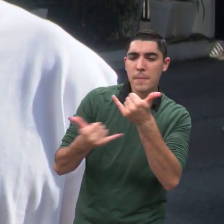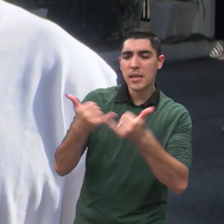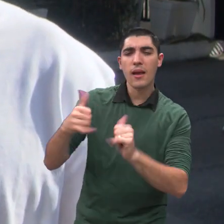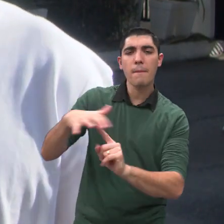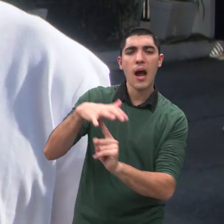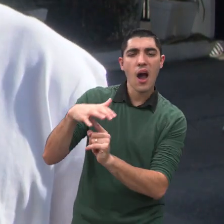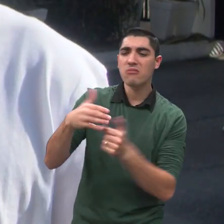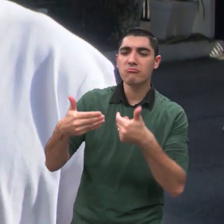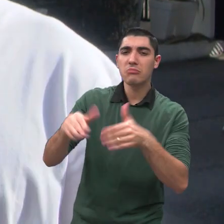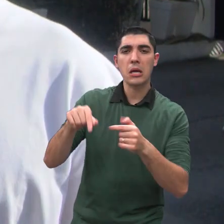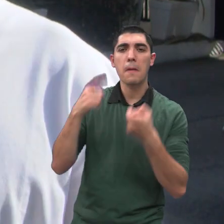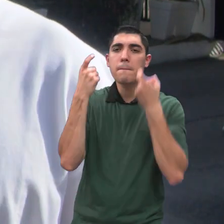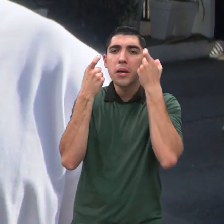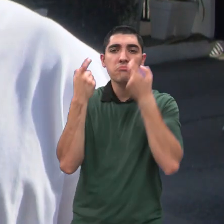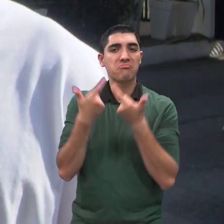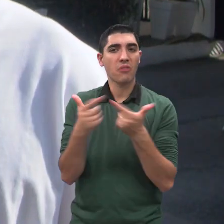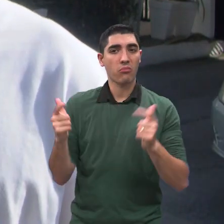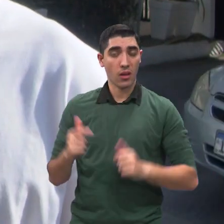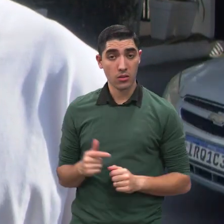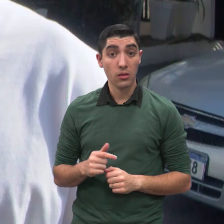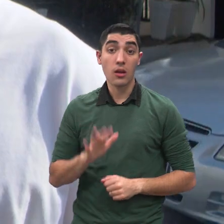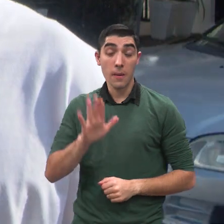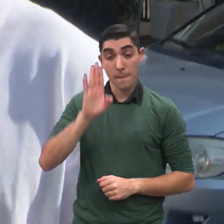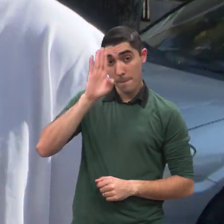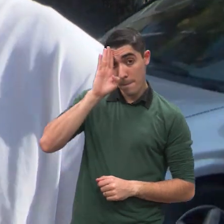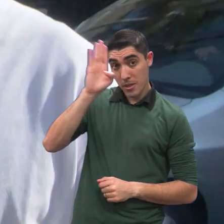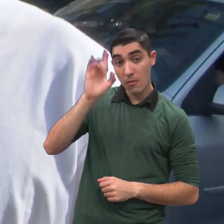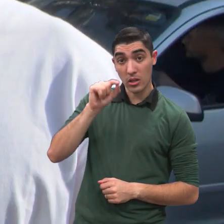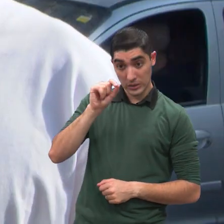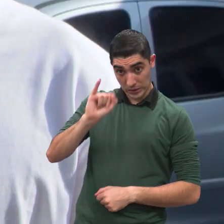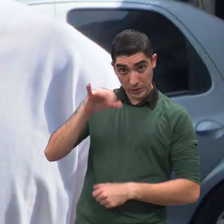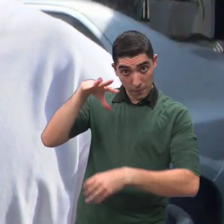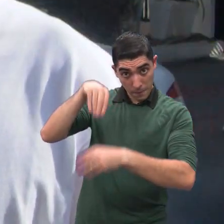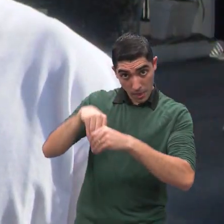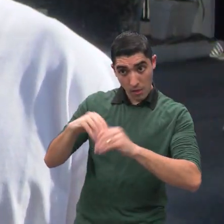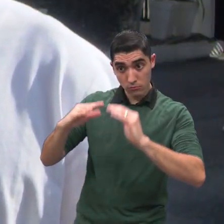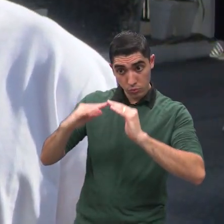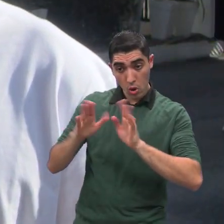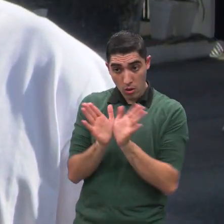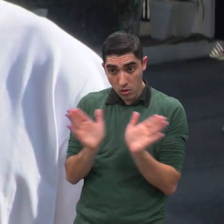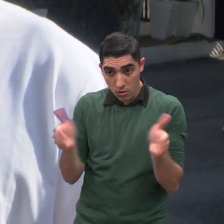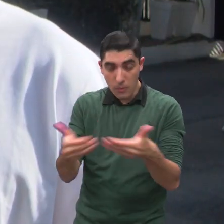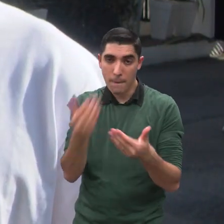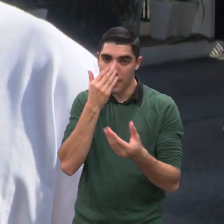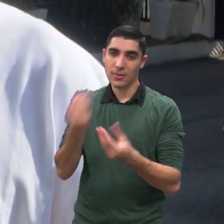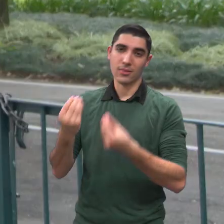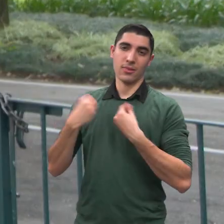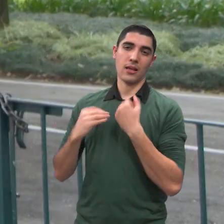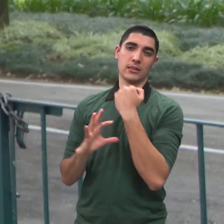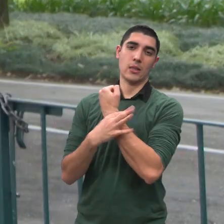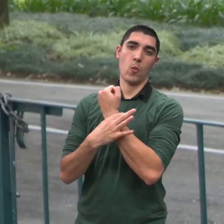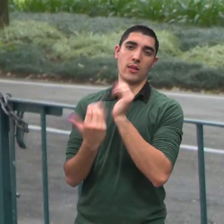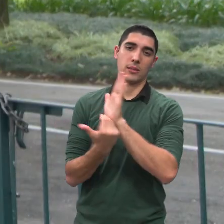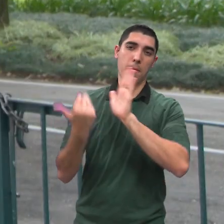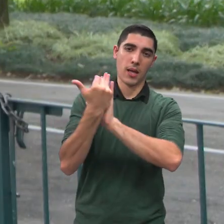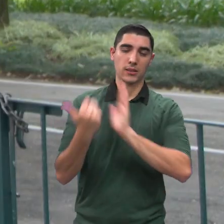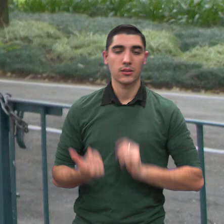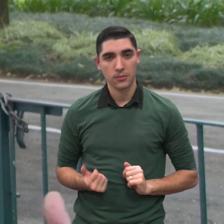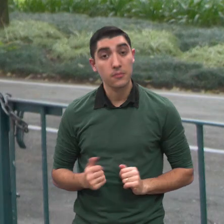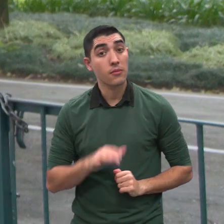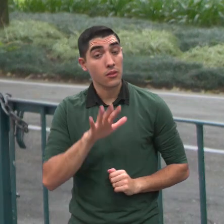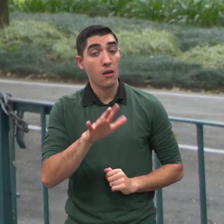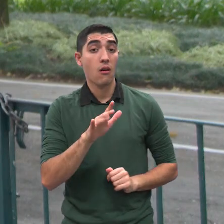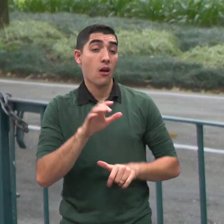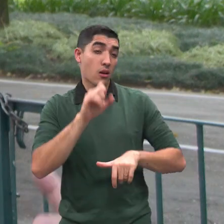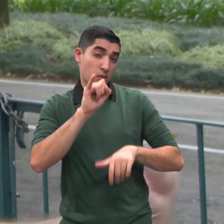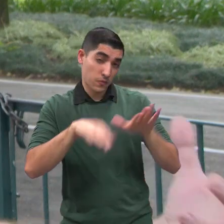parquinho, etc., sem maiores preocupações. Então eu acredito que principalmente você morar no condomínio acaba sendo um fator segurança. Uma pessoa que está num